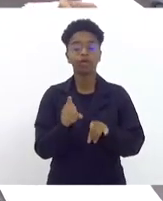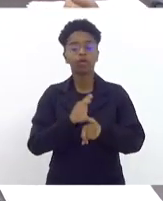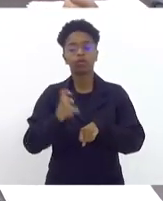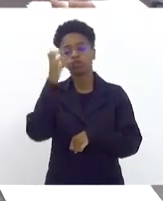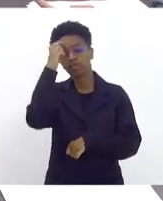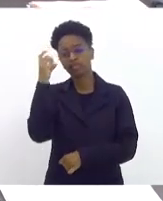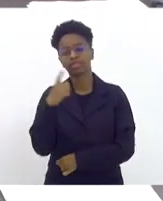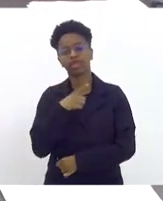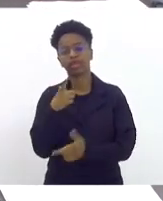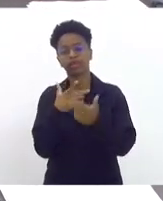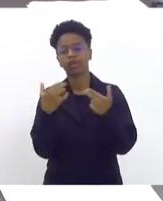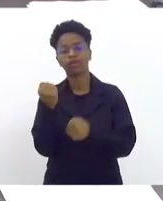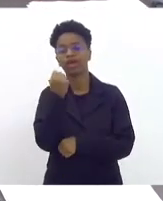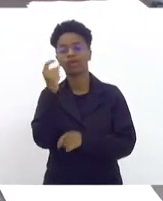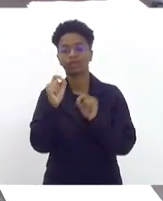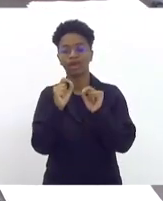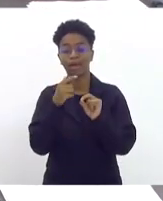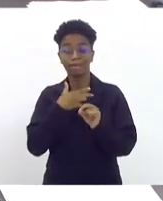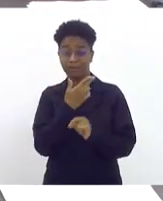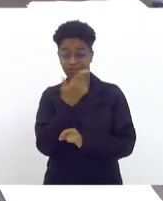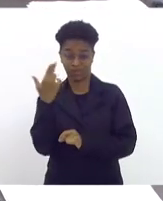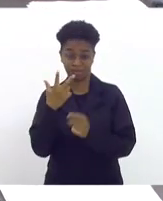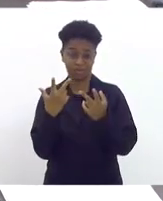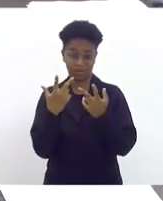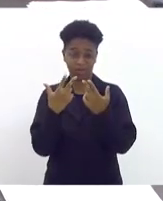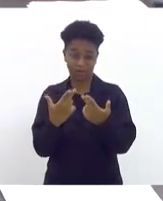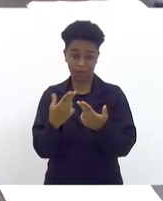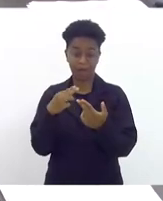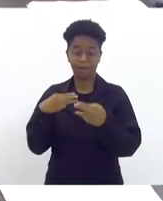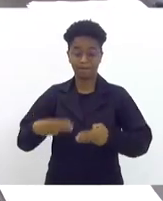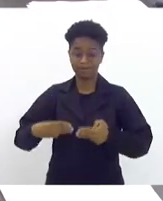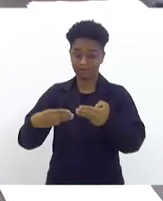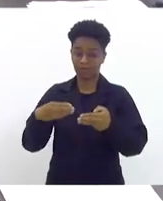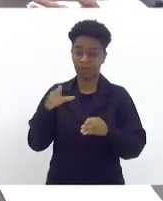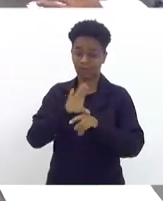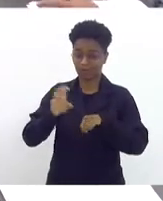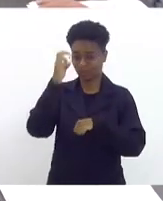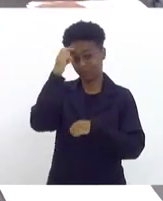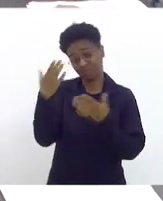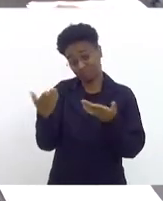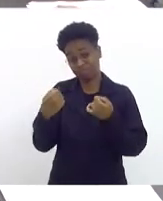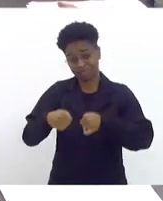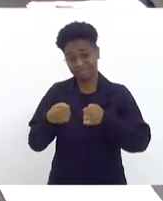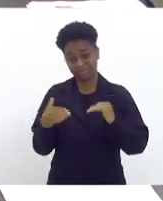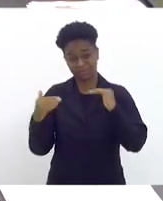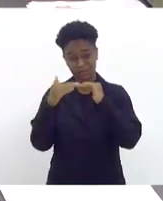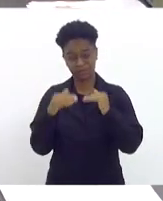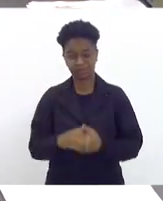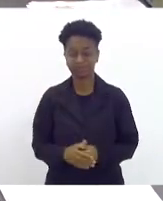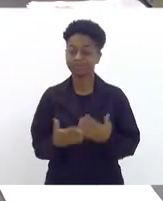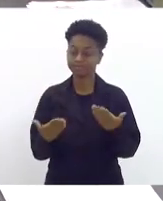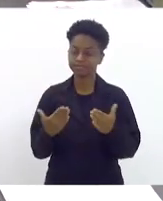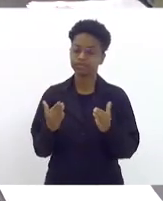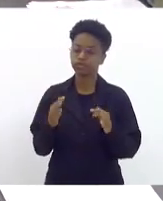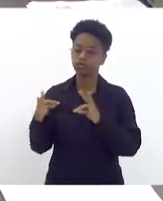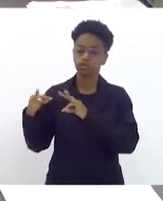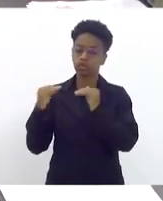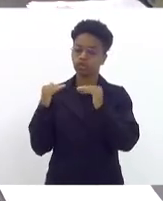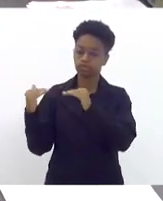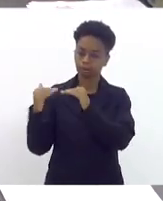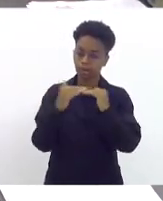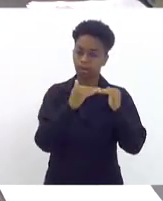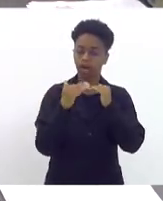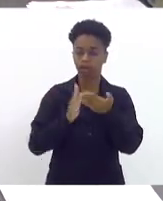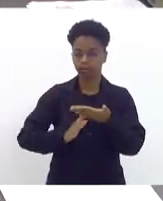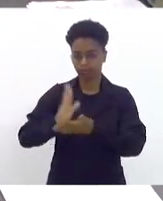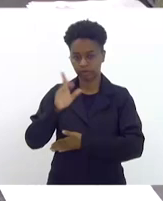meu nome é o nome do ministério da cultura Então tem que ser completamente favorável aprovado por unanimidade Vamos